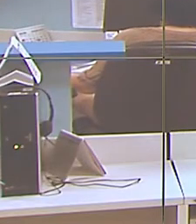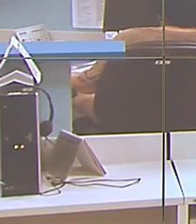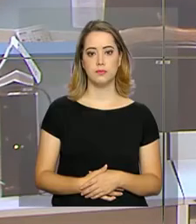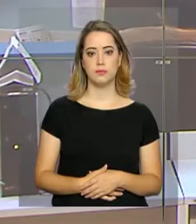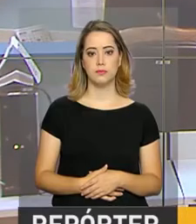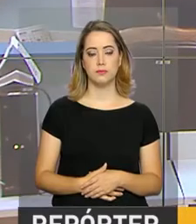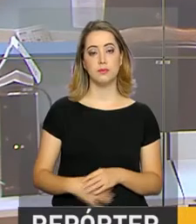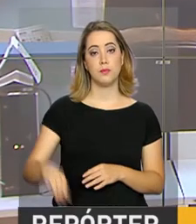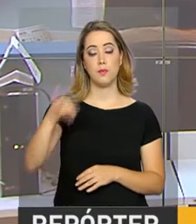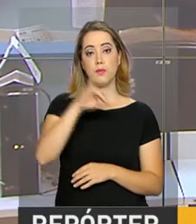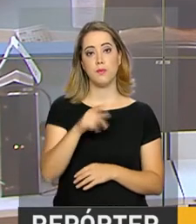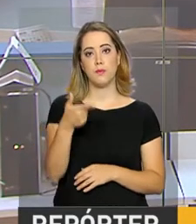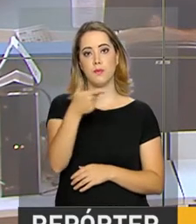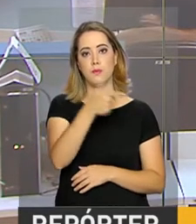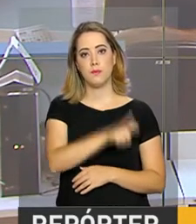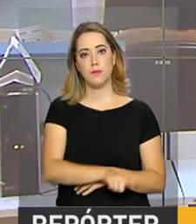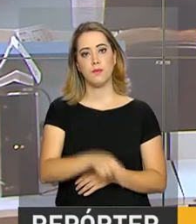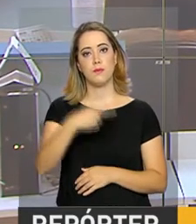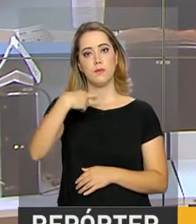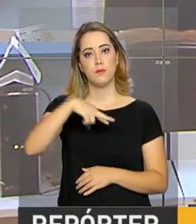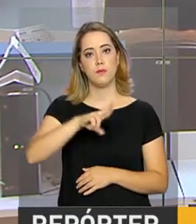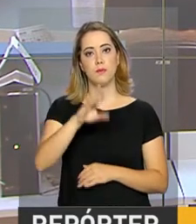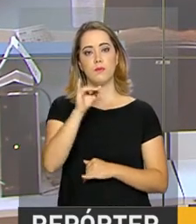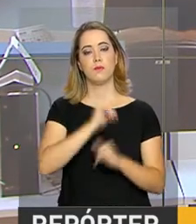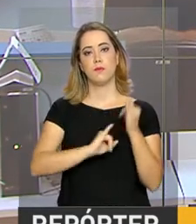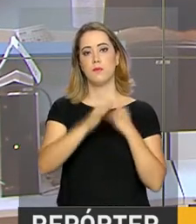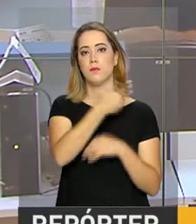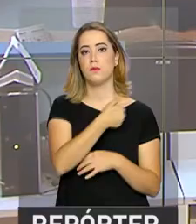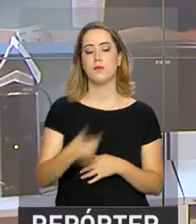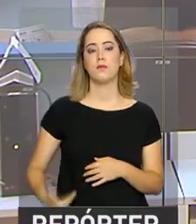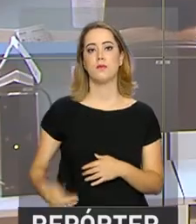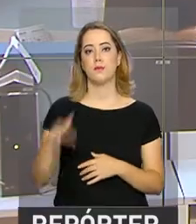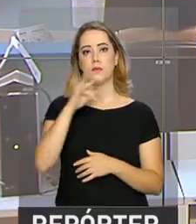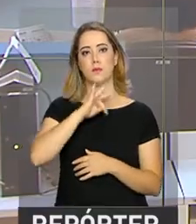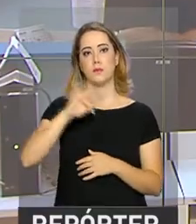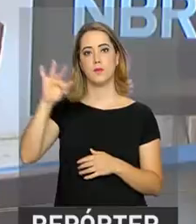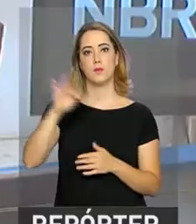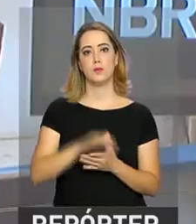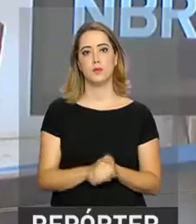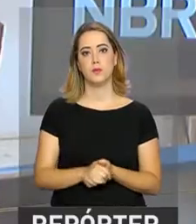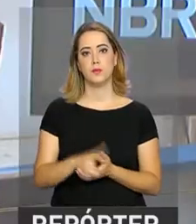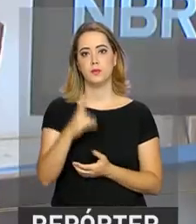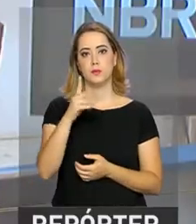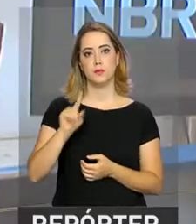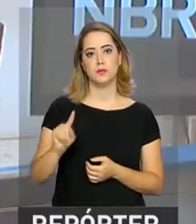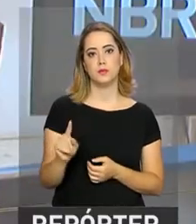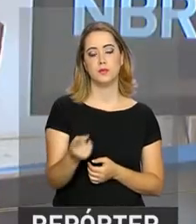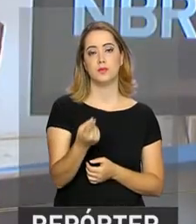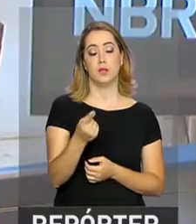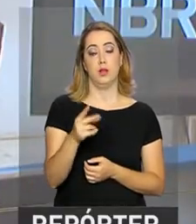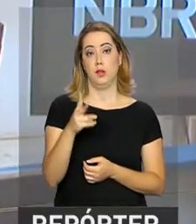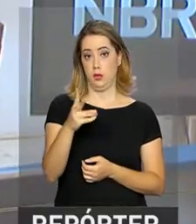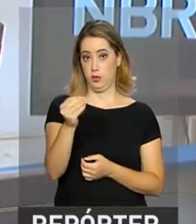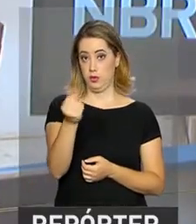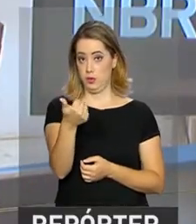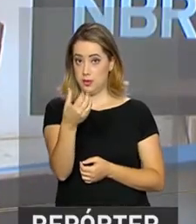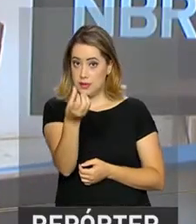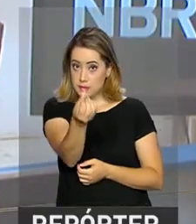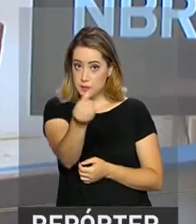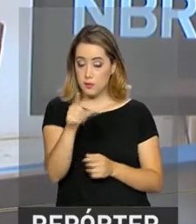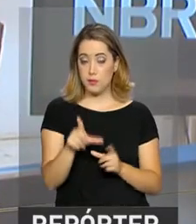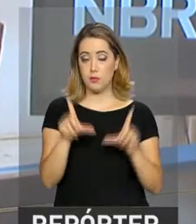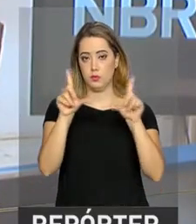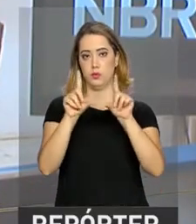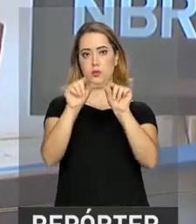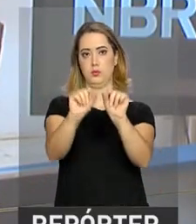lá estamos de volta com um repórter e mbr as notícias do governo federal em 2006 terminou com a inflação abaixo